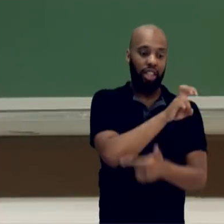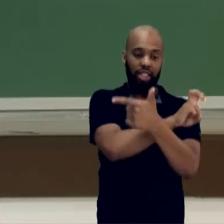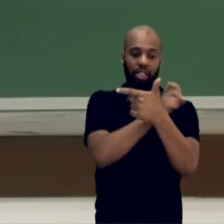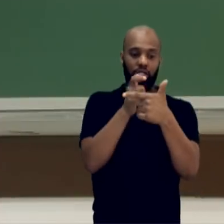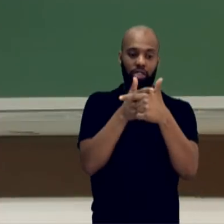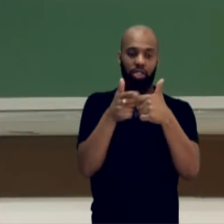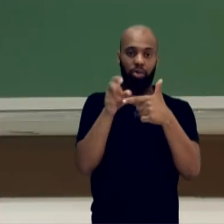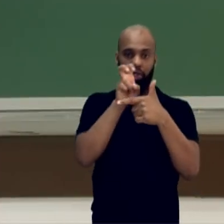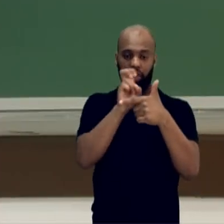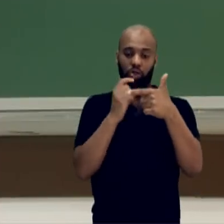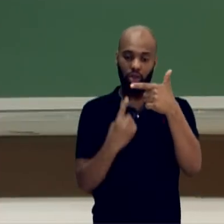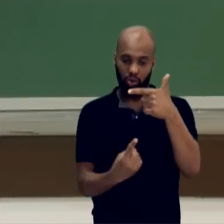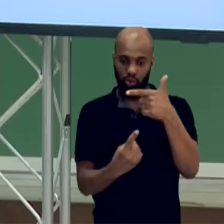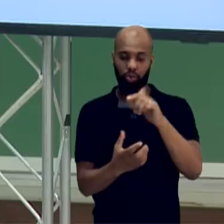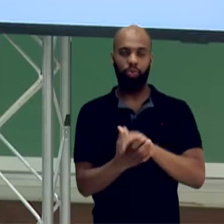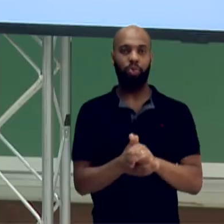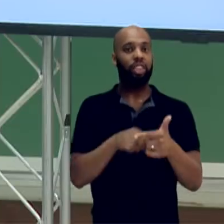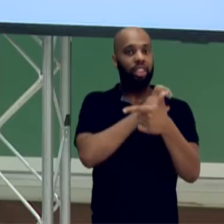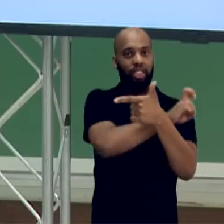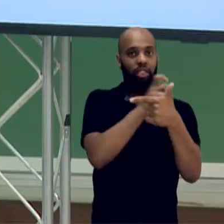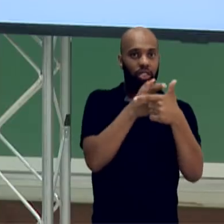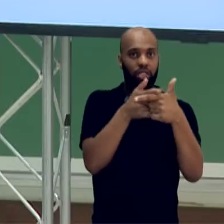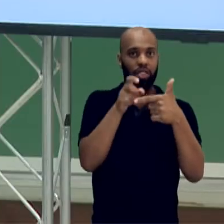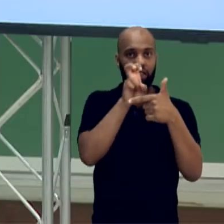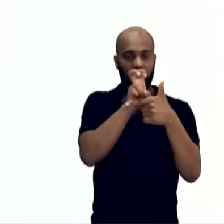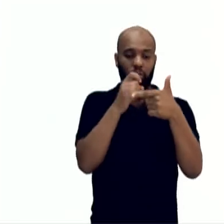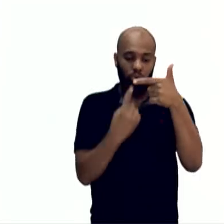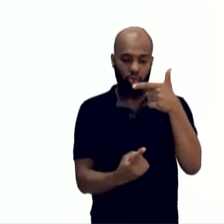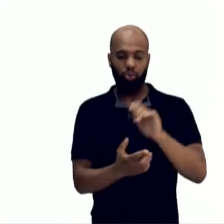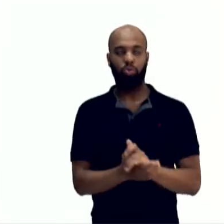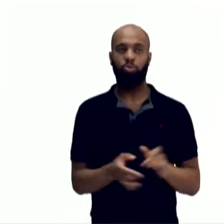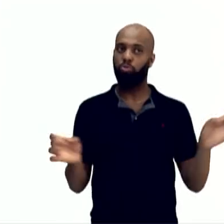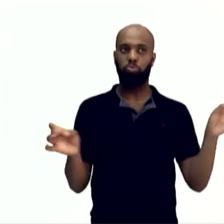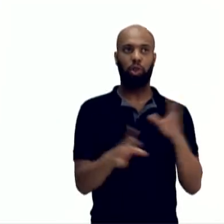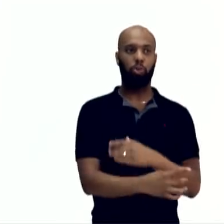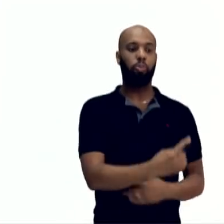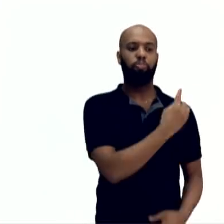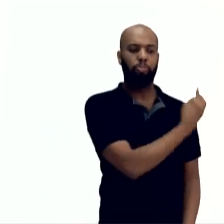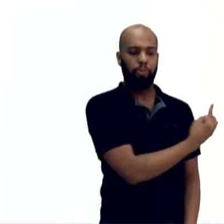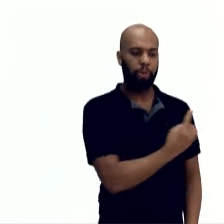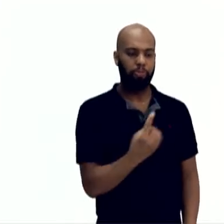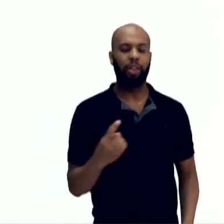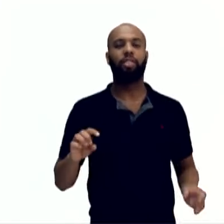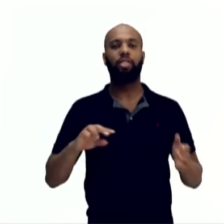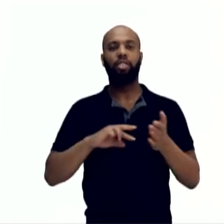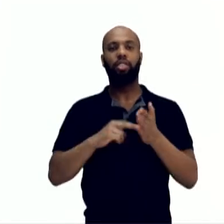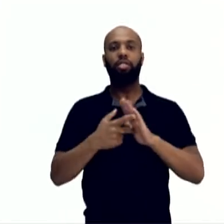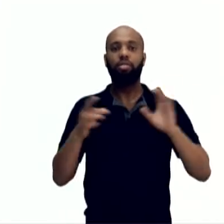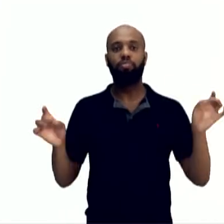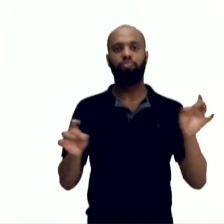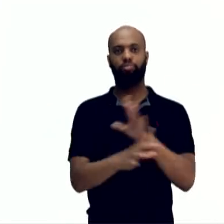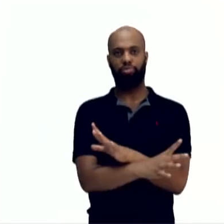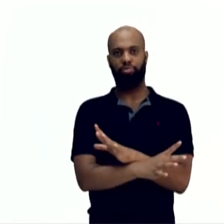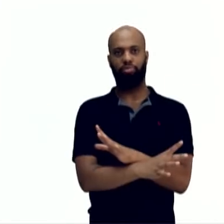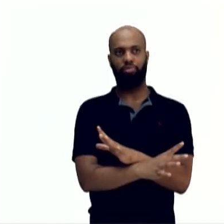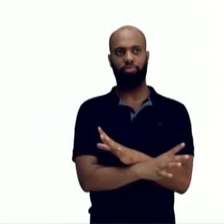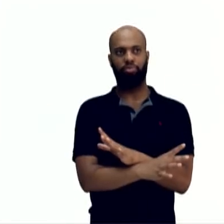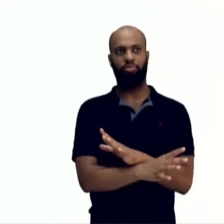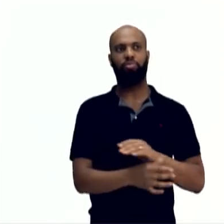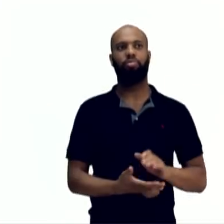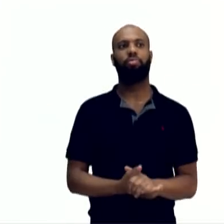1 e 5 divididos por 5 dá 1. Legal, prof! Então, todos os quocientes deram 1, estamos